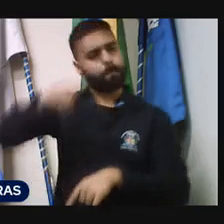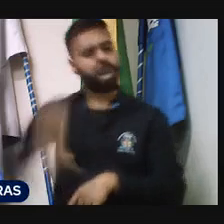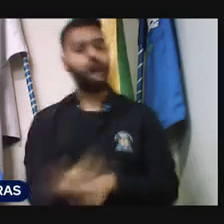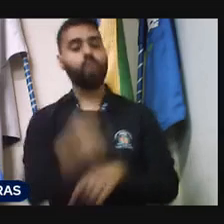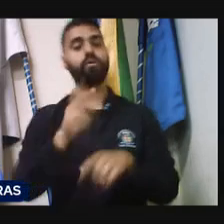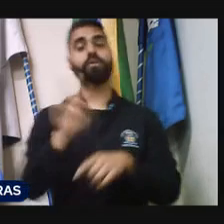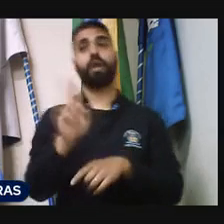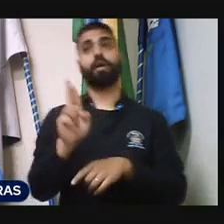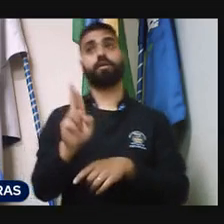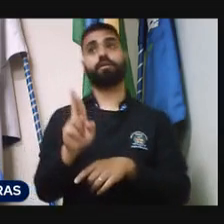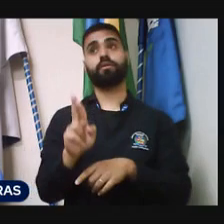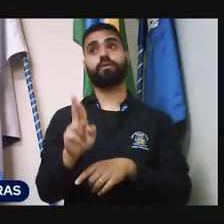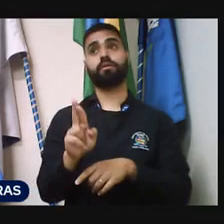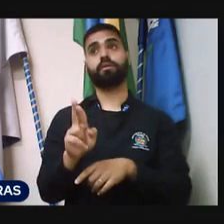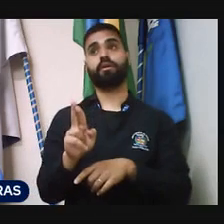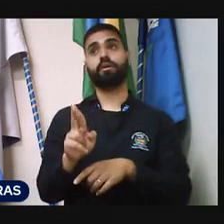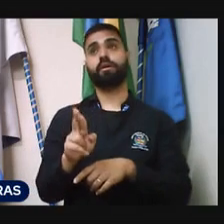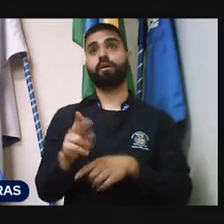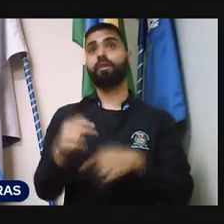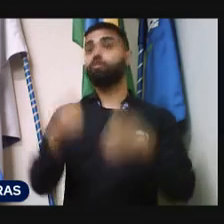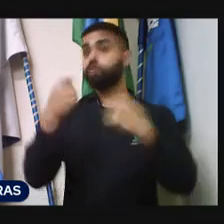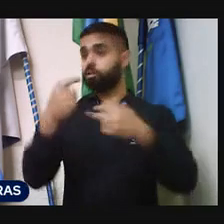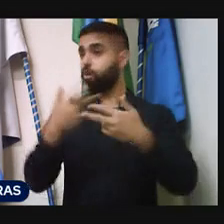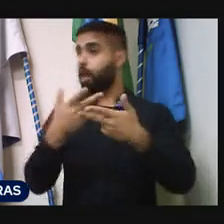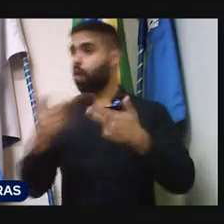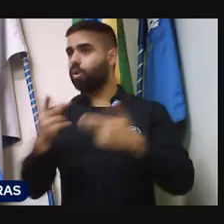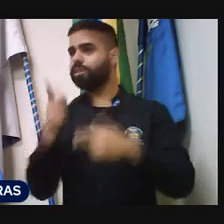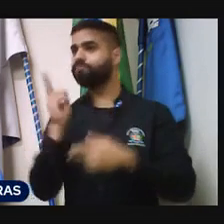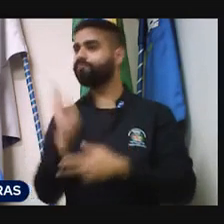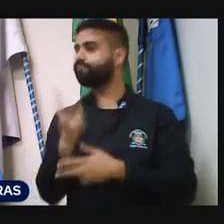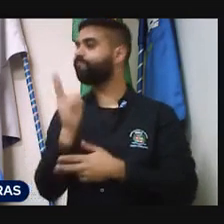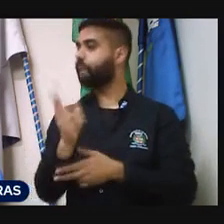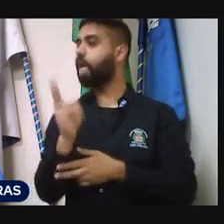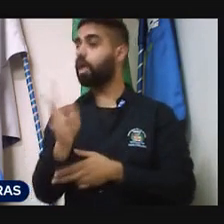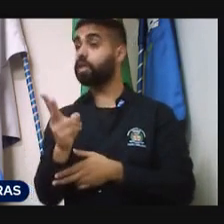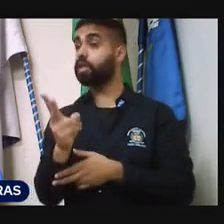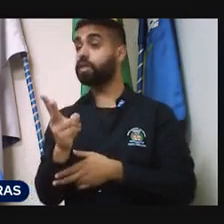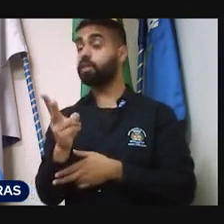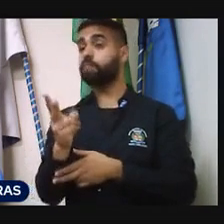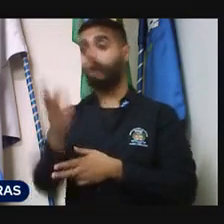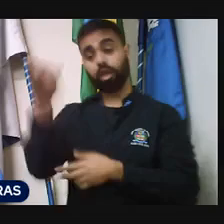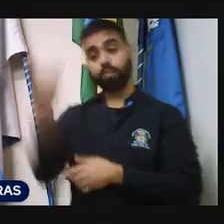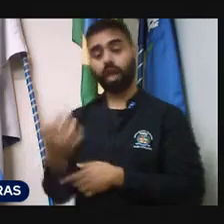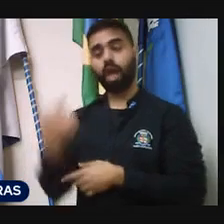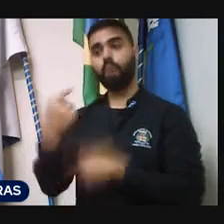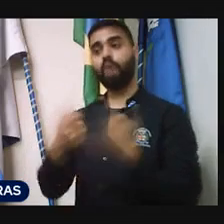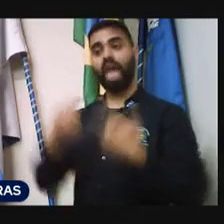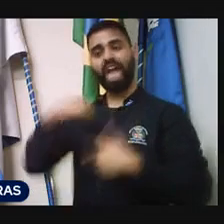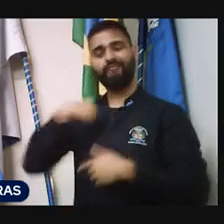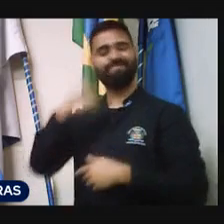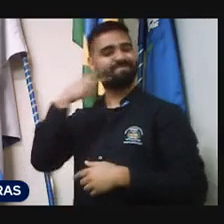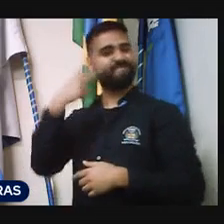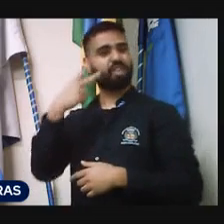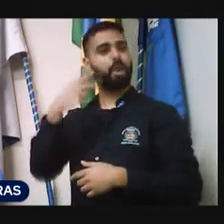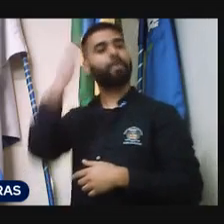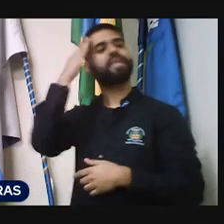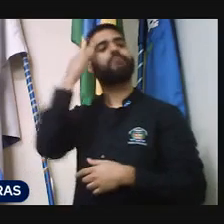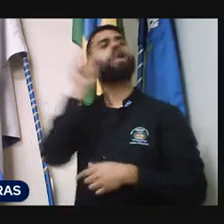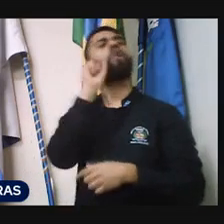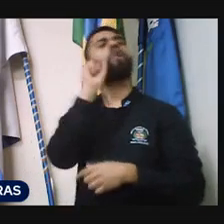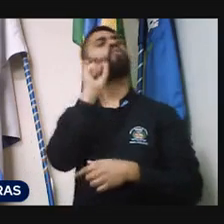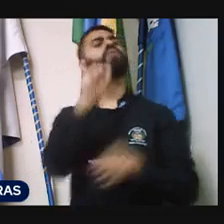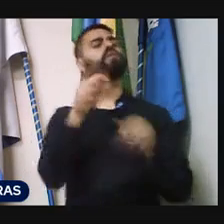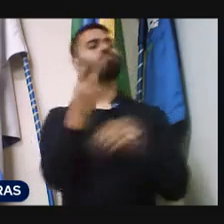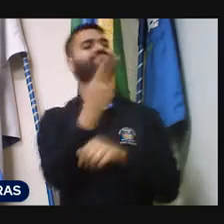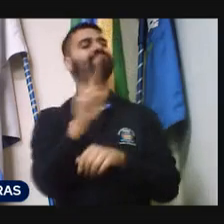E isso tem que ser uma rotina de trabalho porque é minha função tá aqui para saber como que vocês estão